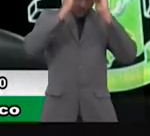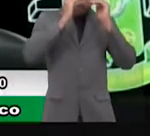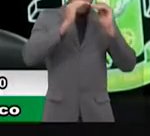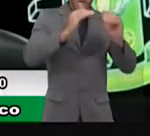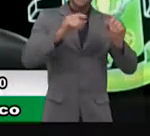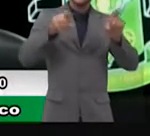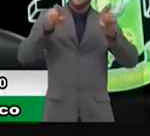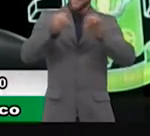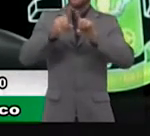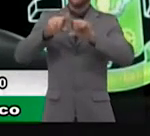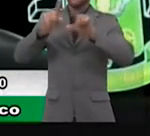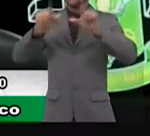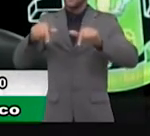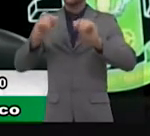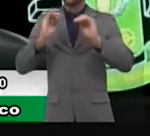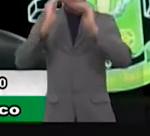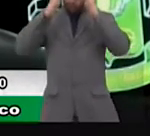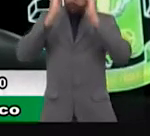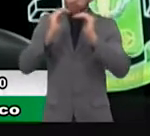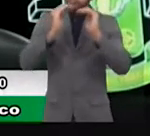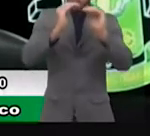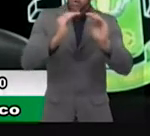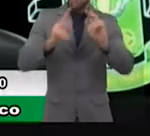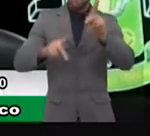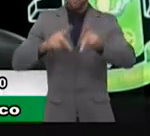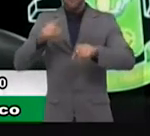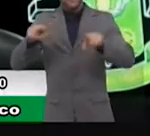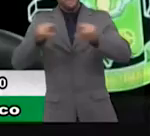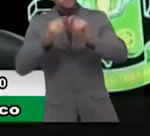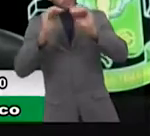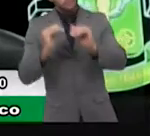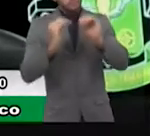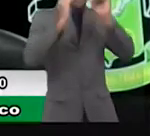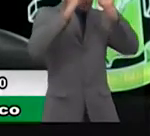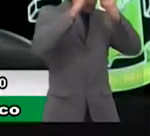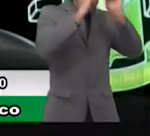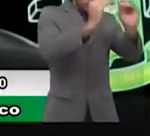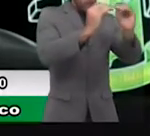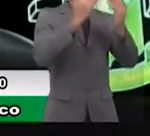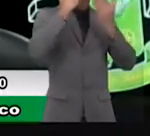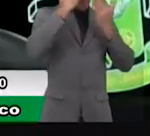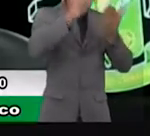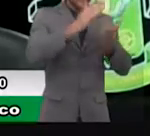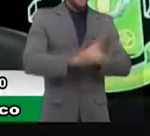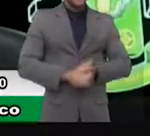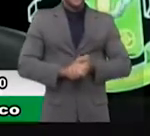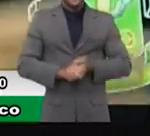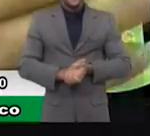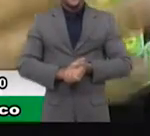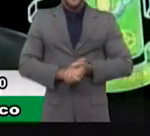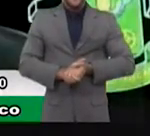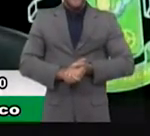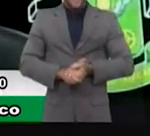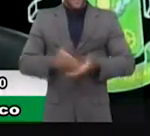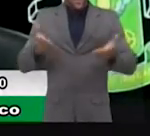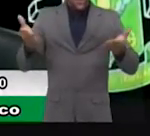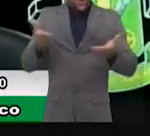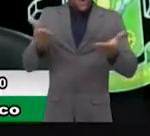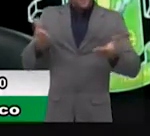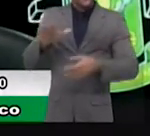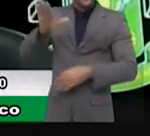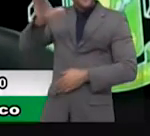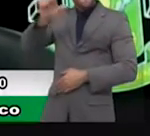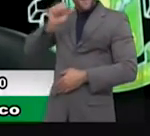desta casa respeitam a Vossa Excelência e o povo dessa cidade também respeita a Vossa Excelência. Muito obrigado. Eu vou chamar o senhor Jair, está aqui,